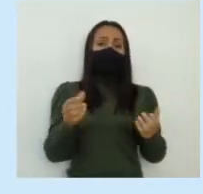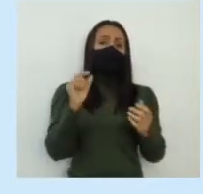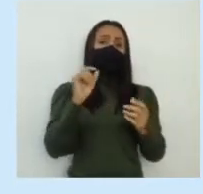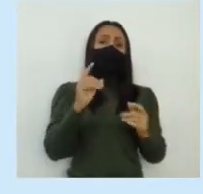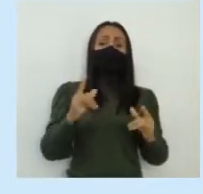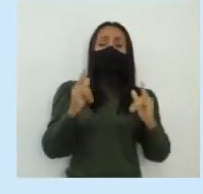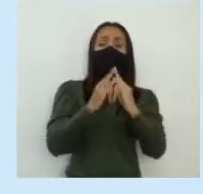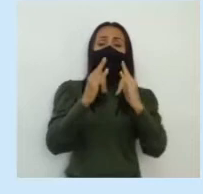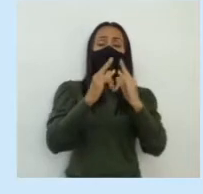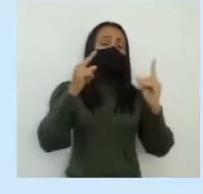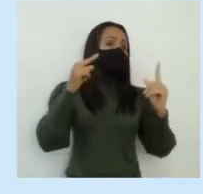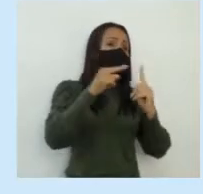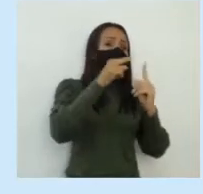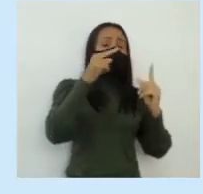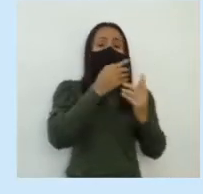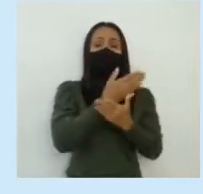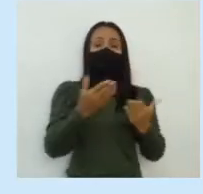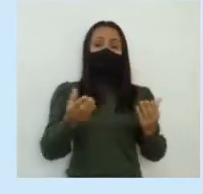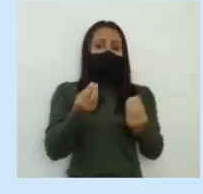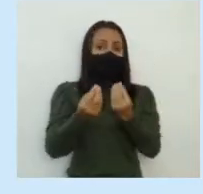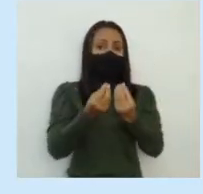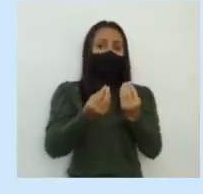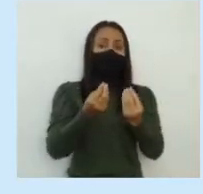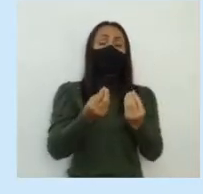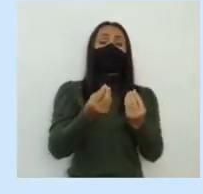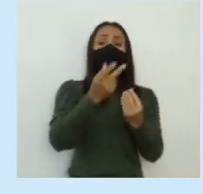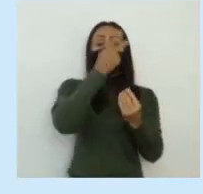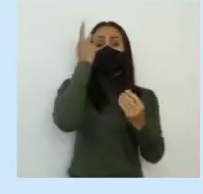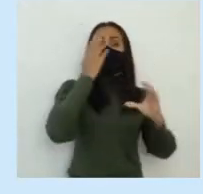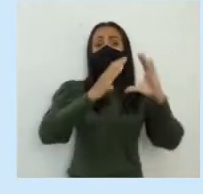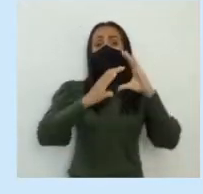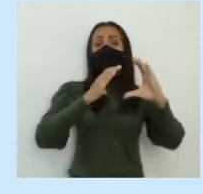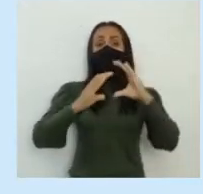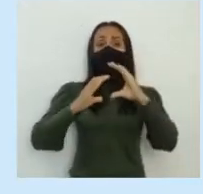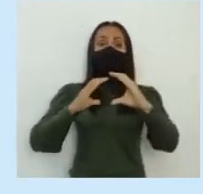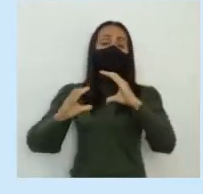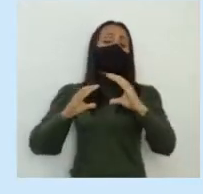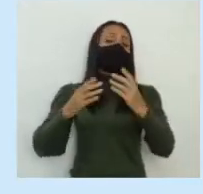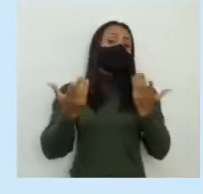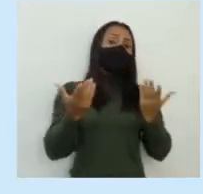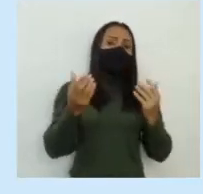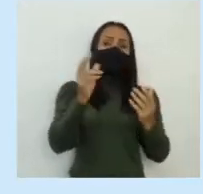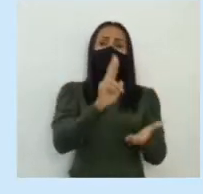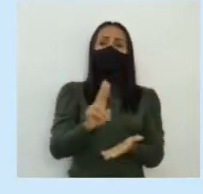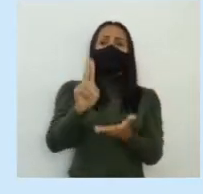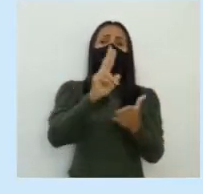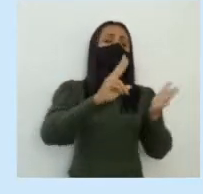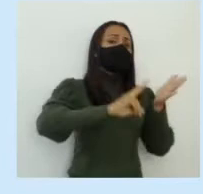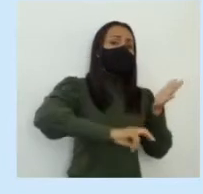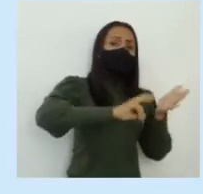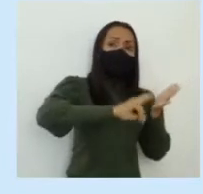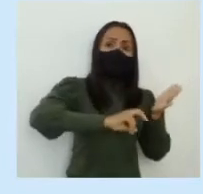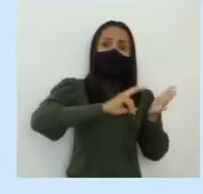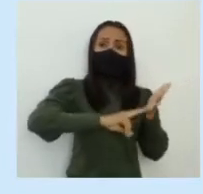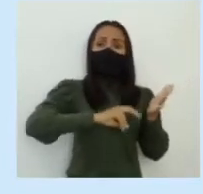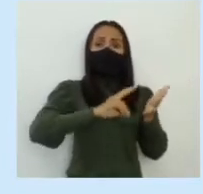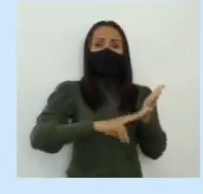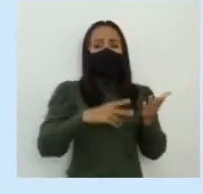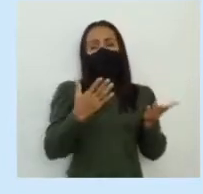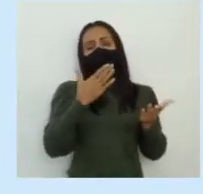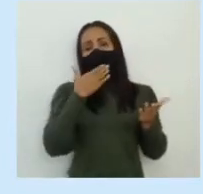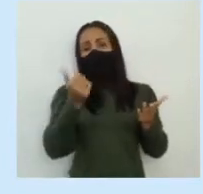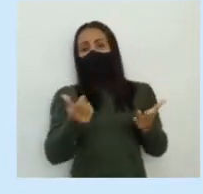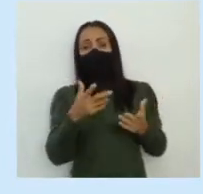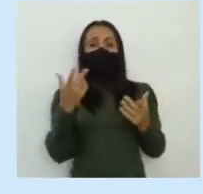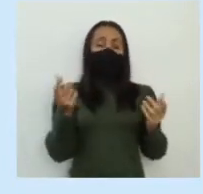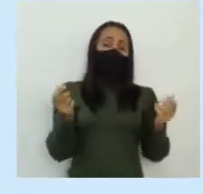o objetivo, como é que as pessoas se comunicam, quais são os canais mais utilizados, qual o vocabulário que é mais interessante, o que é que a gente pode